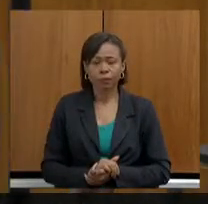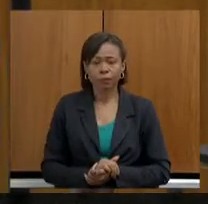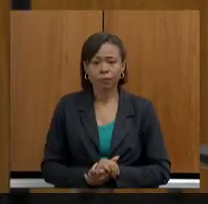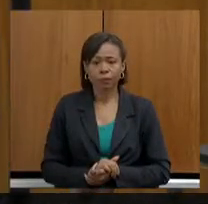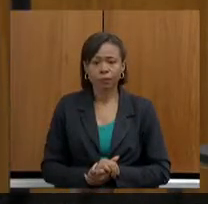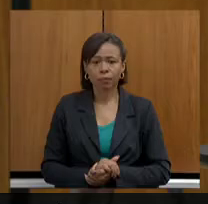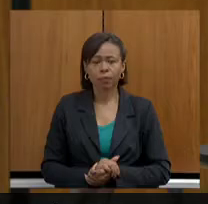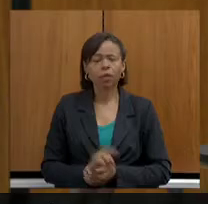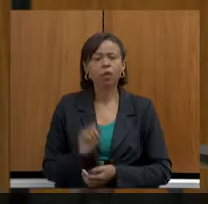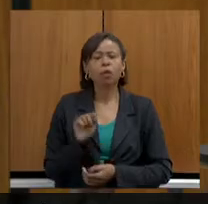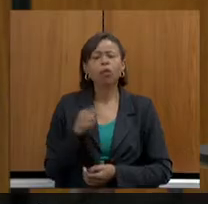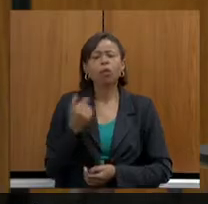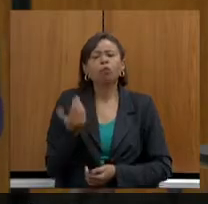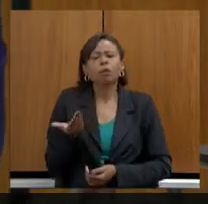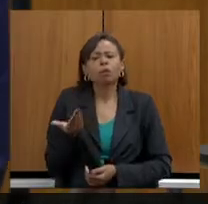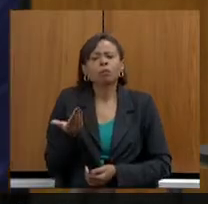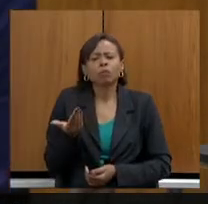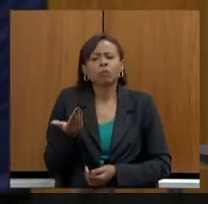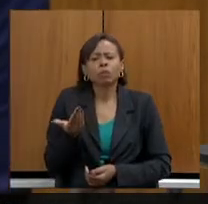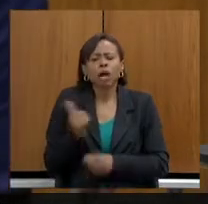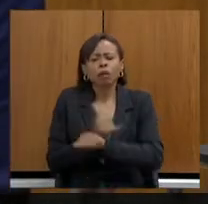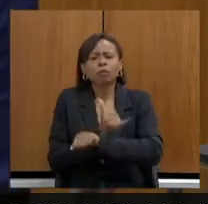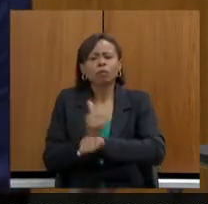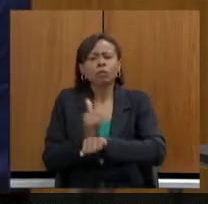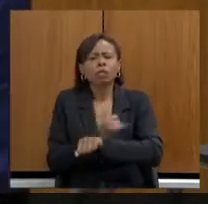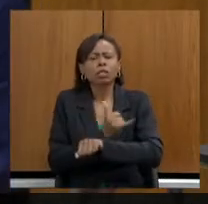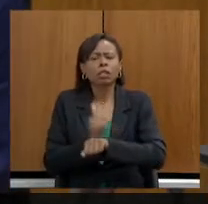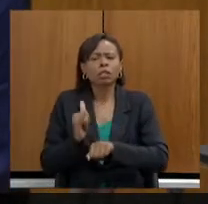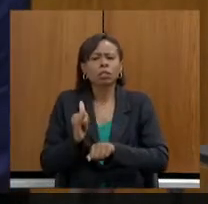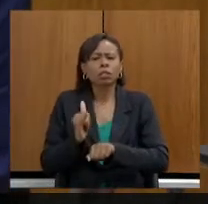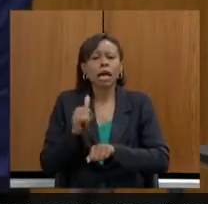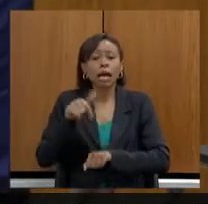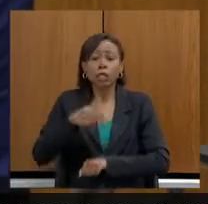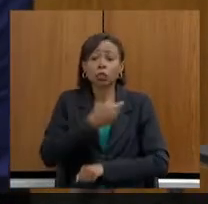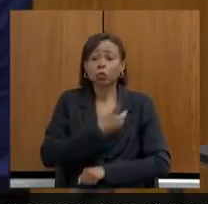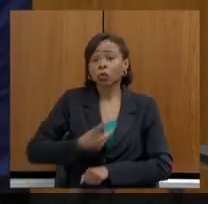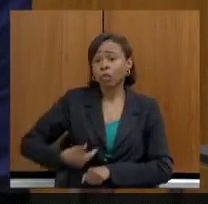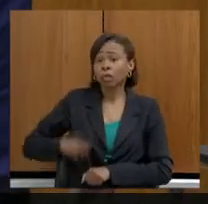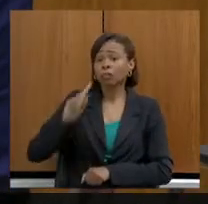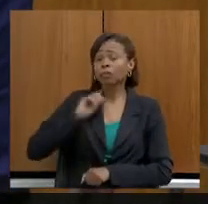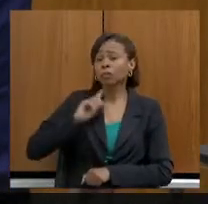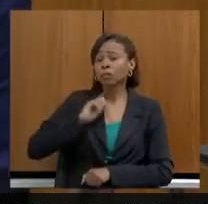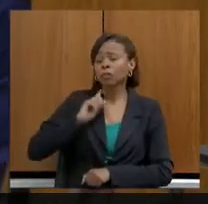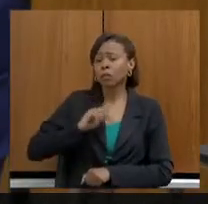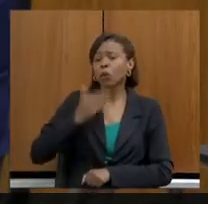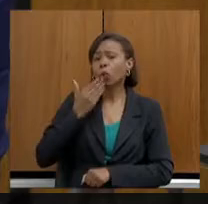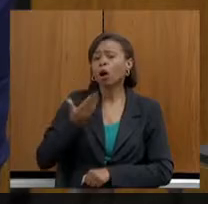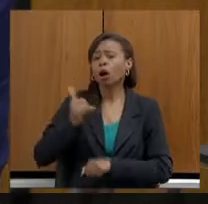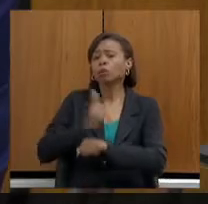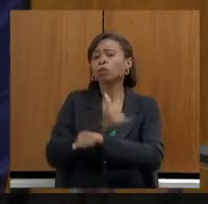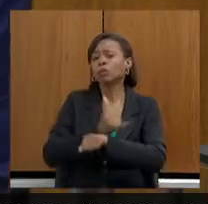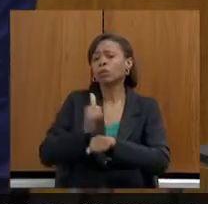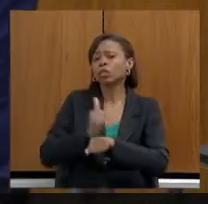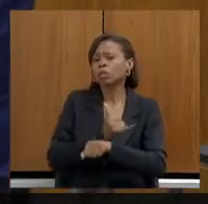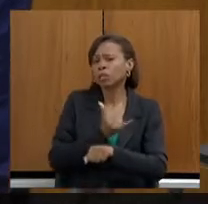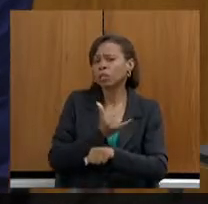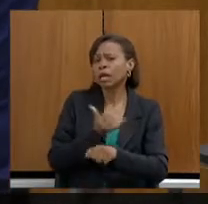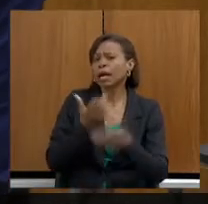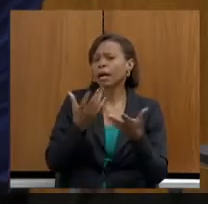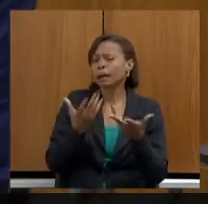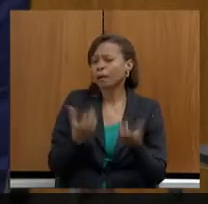senhora secretária adotadas para efetivar no estado de Minas Gerais a política de valorização